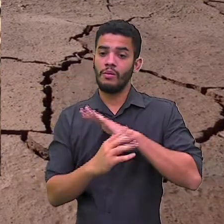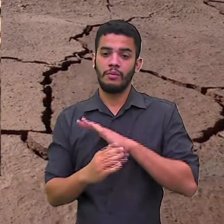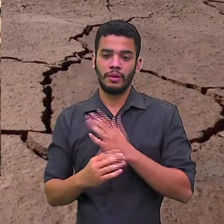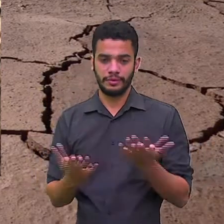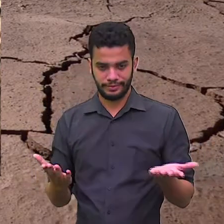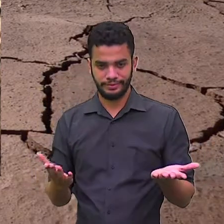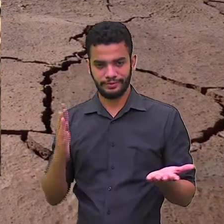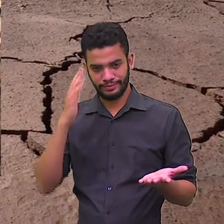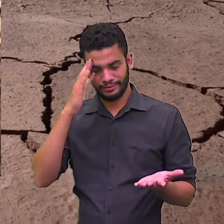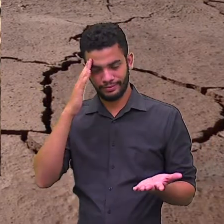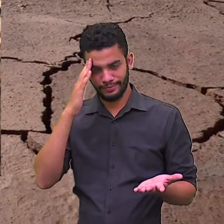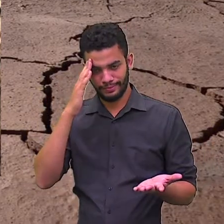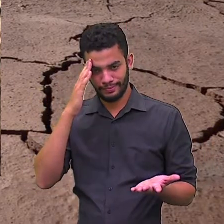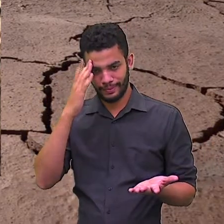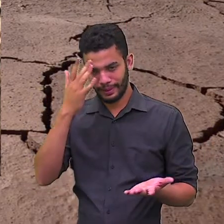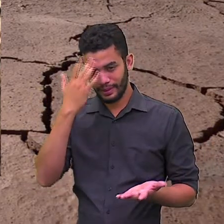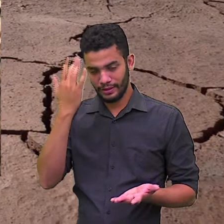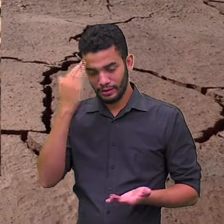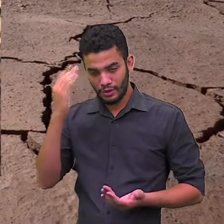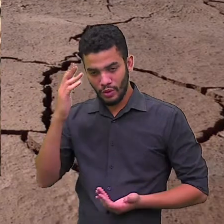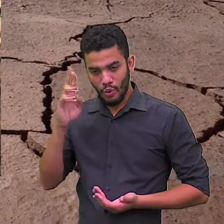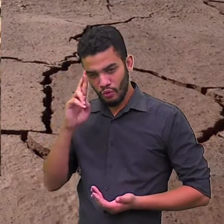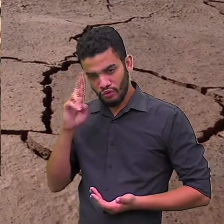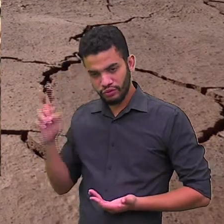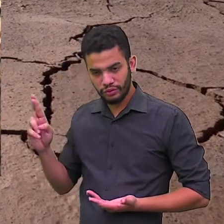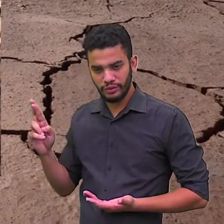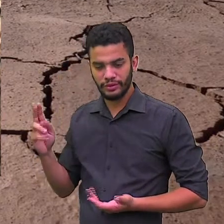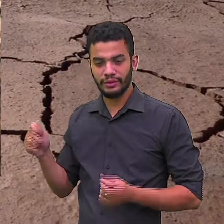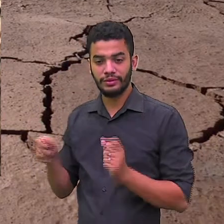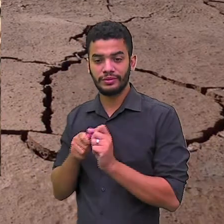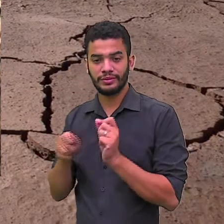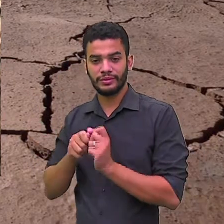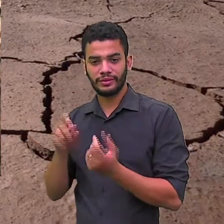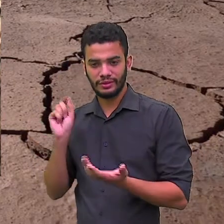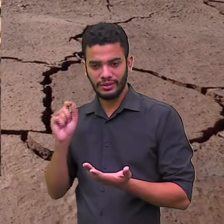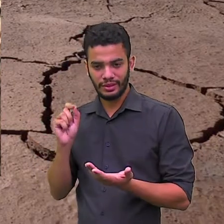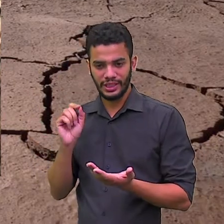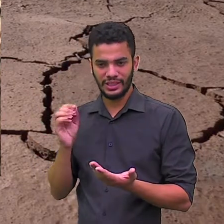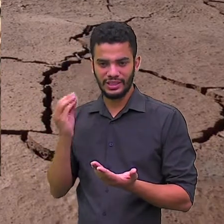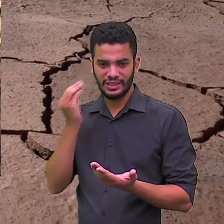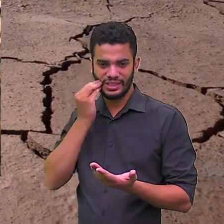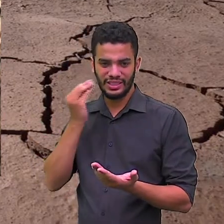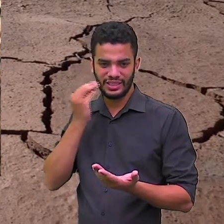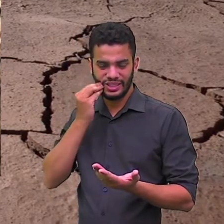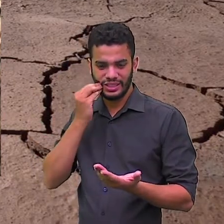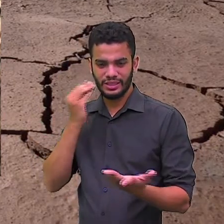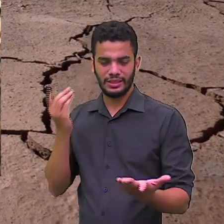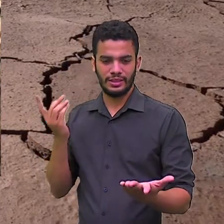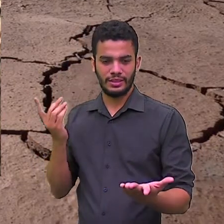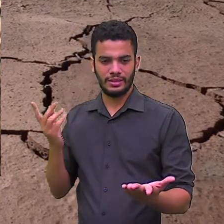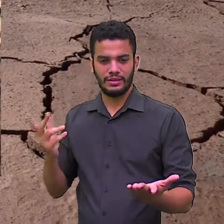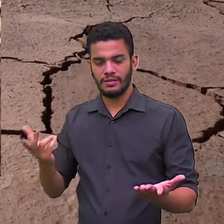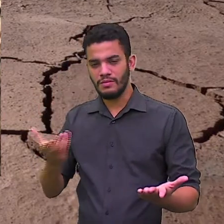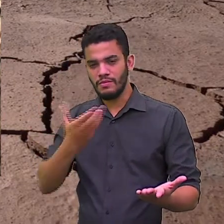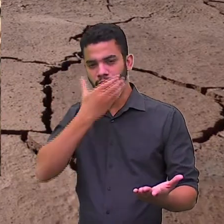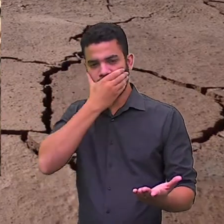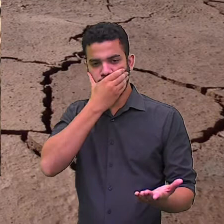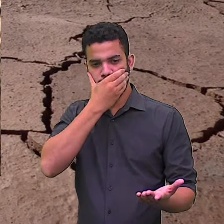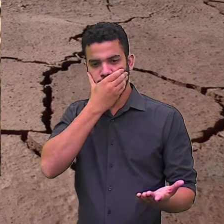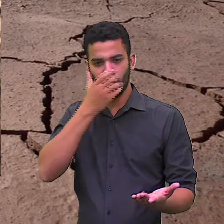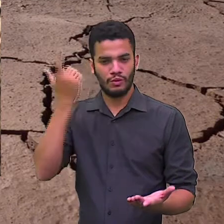da imagem embaixo. Então, eles trabalhavam o tempo todo com essa máscara e, né, que nada